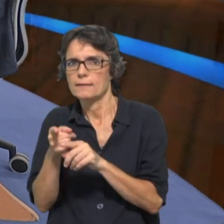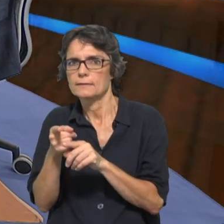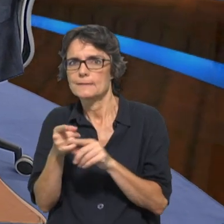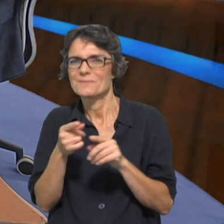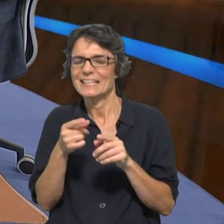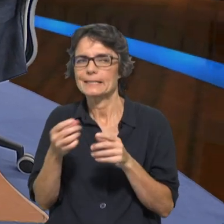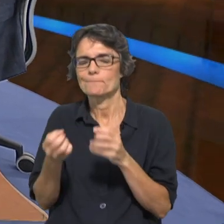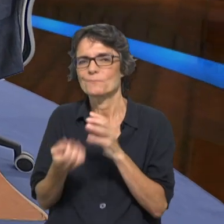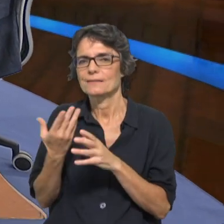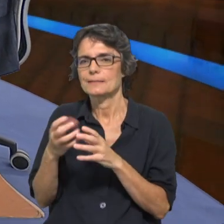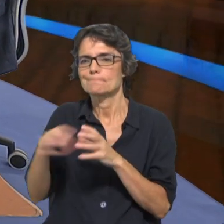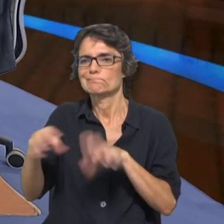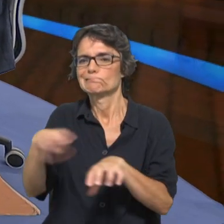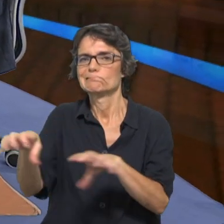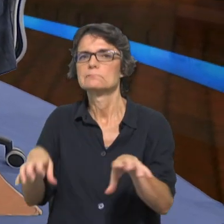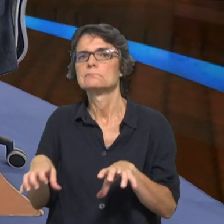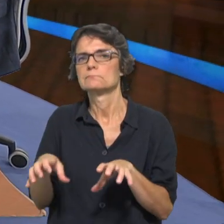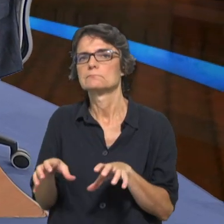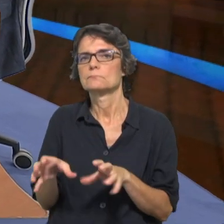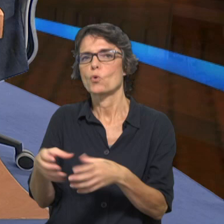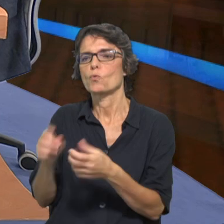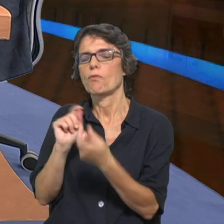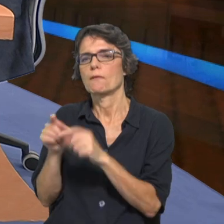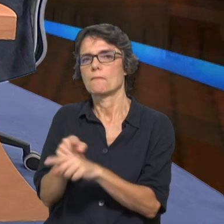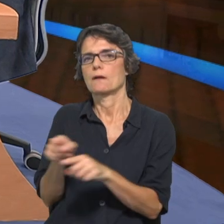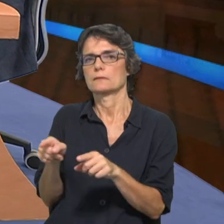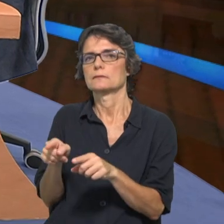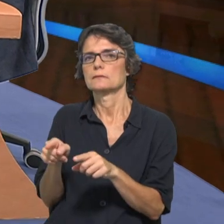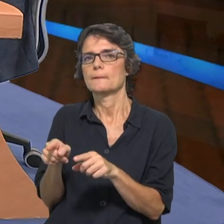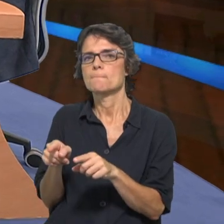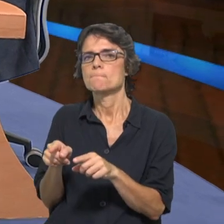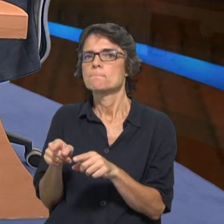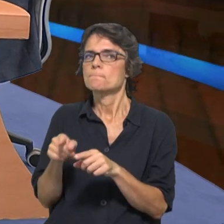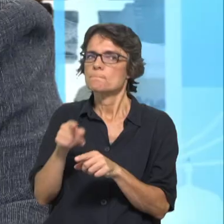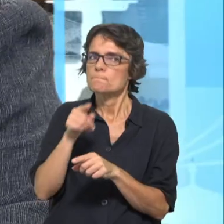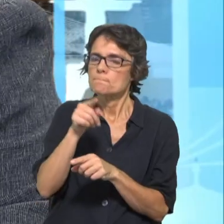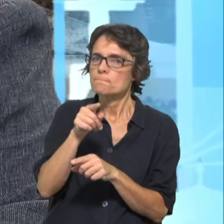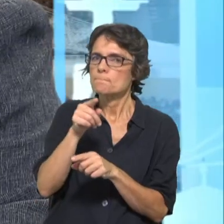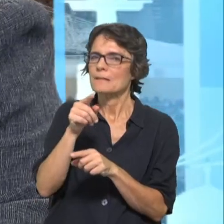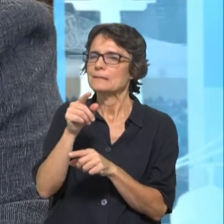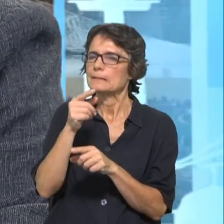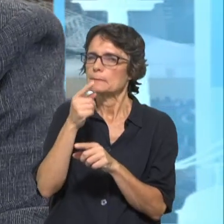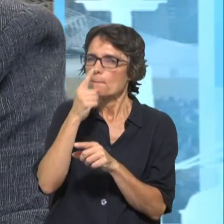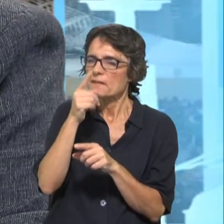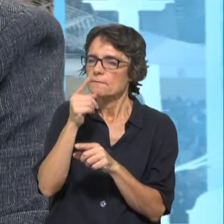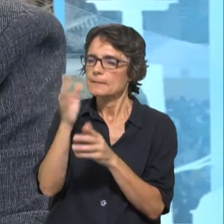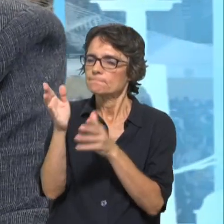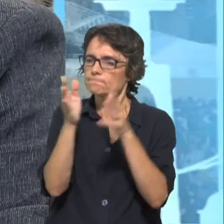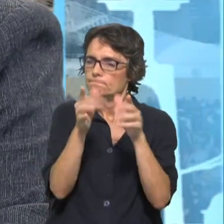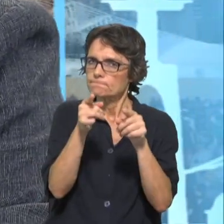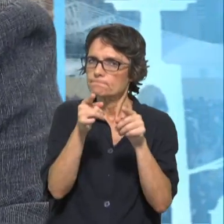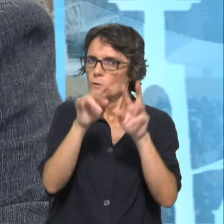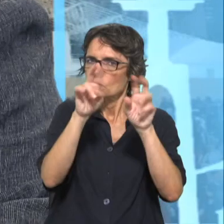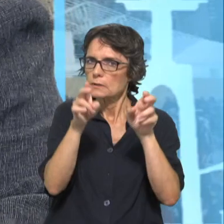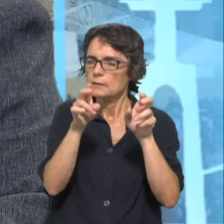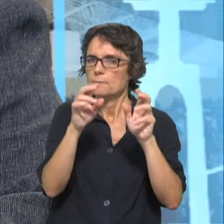divisão para grupos específicos de debate, e manter o sínodo sobre a sinodalidade fixado naquilo que é o seu